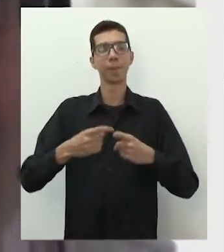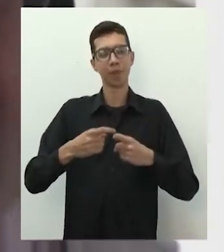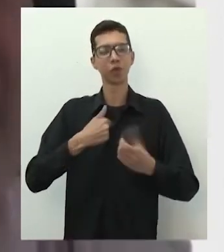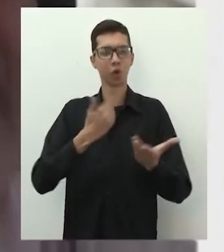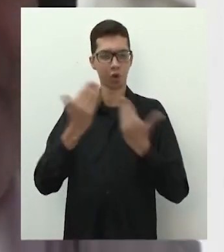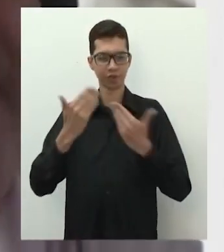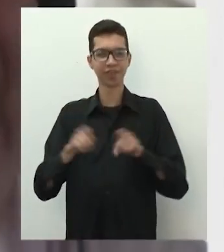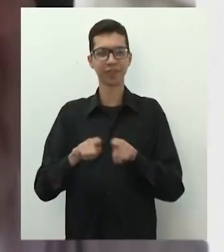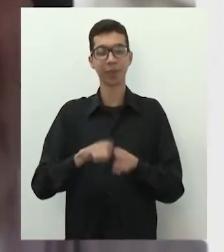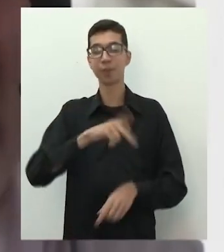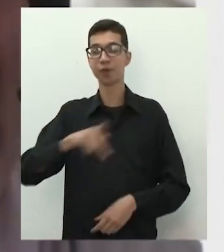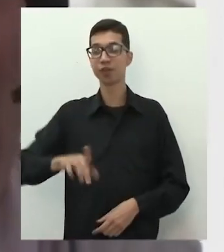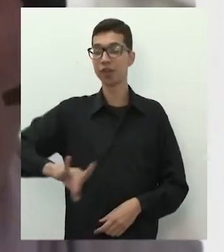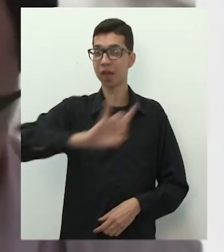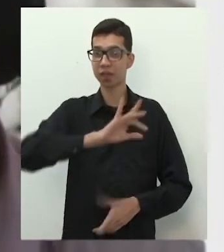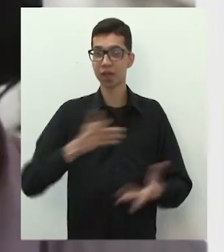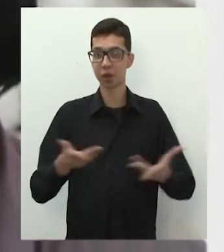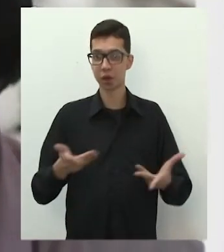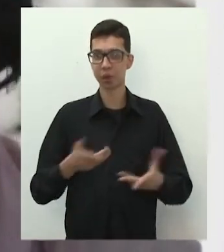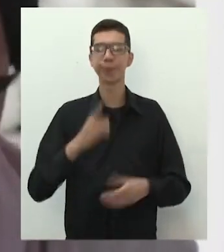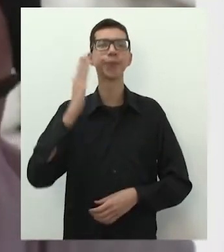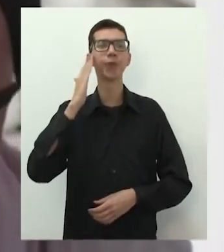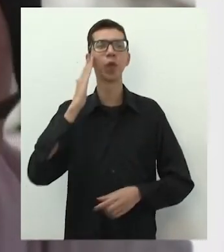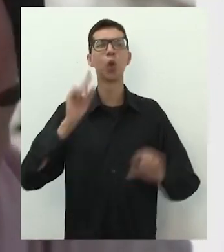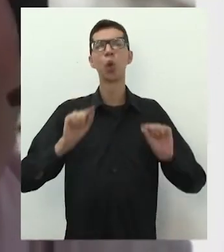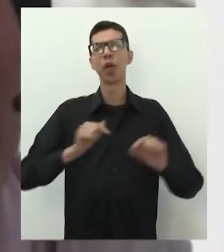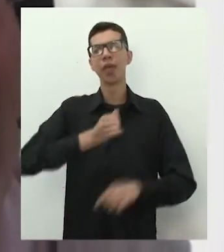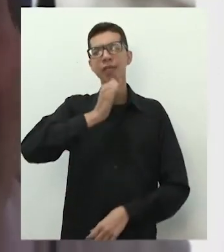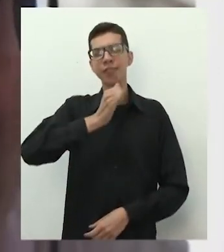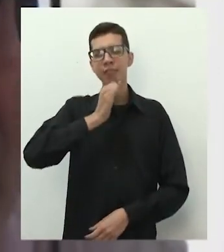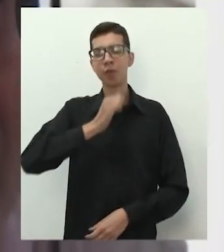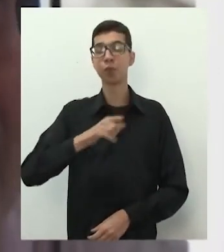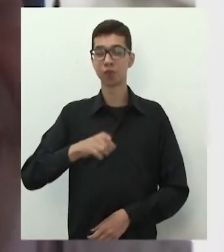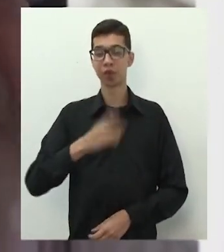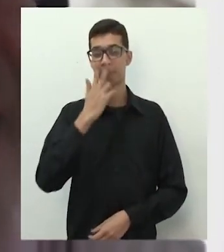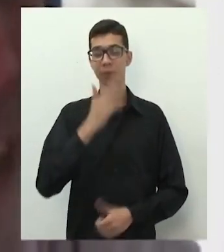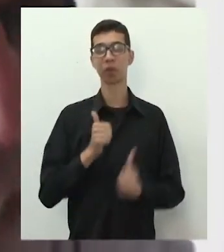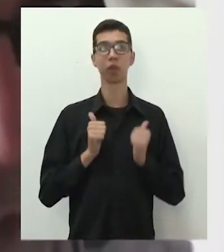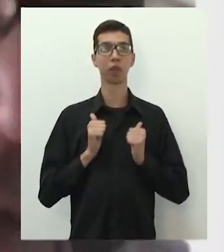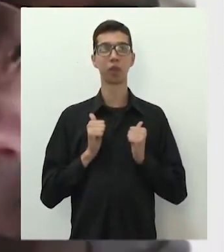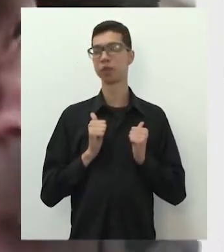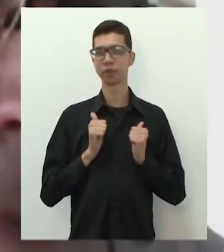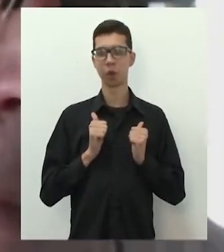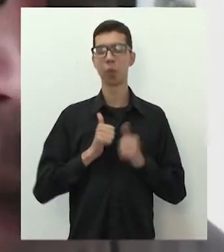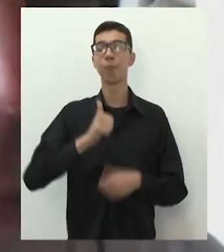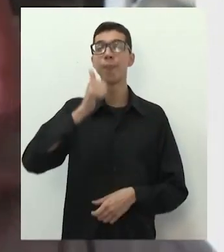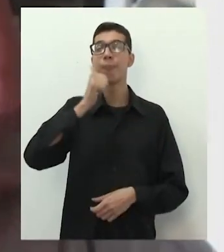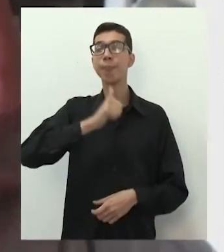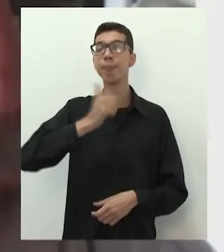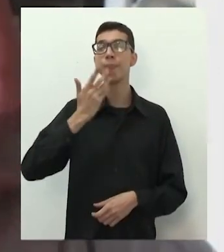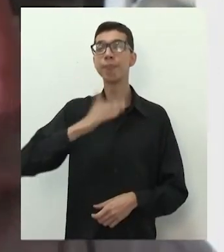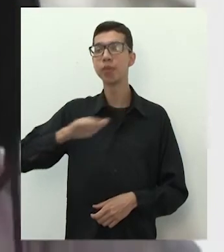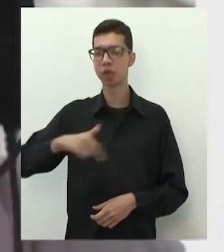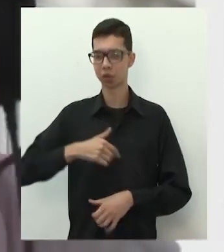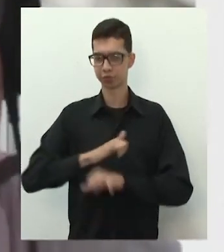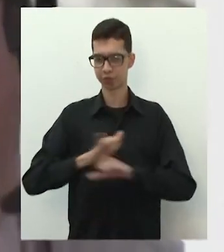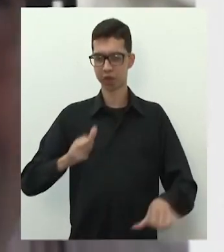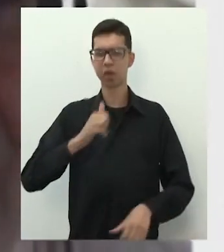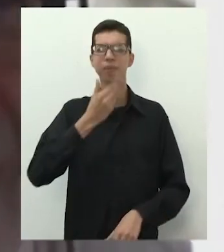são pautas novas e são pautas que a gente não tem muito gabarito para resolver, né? Você fala assim, me dá